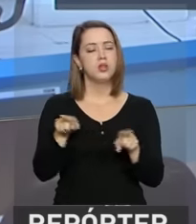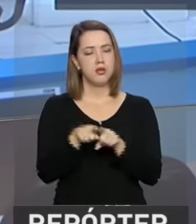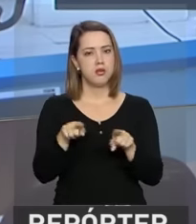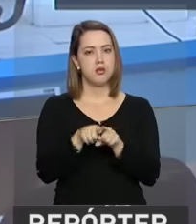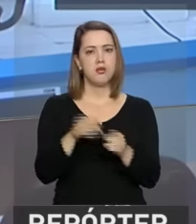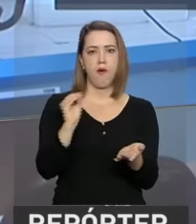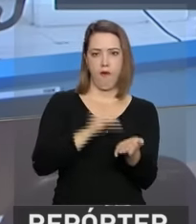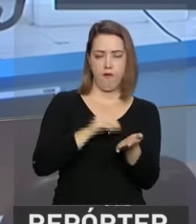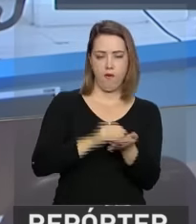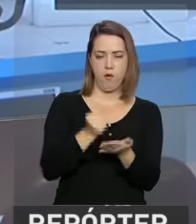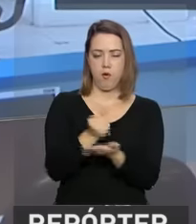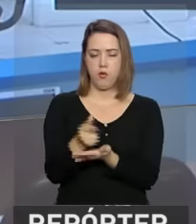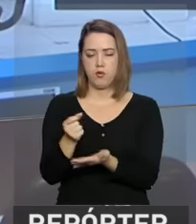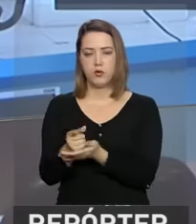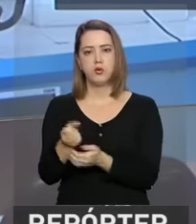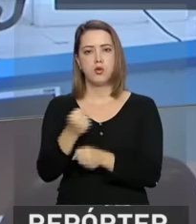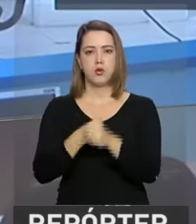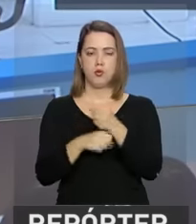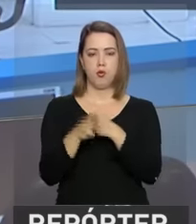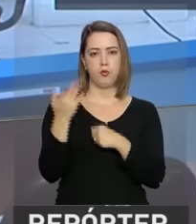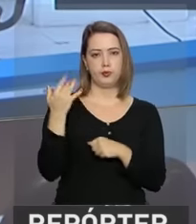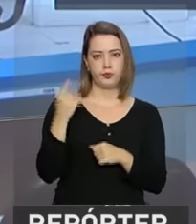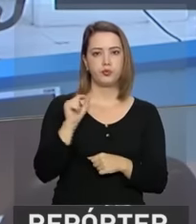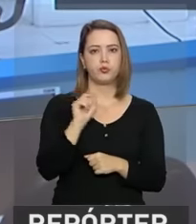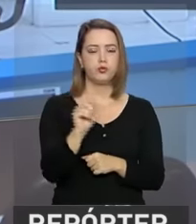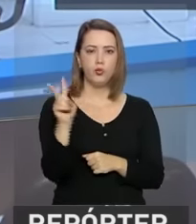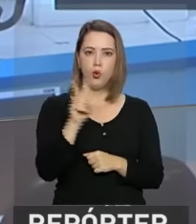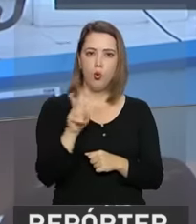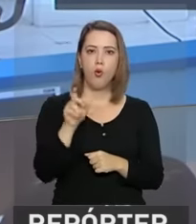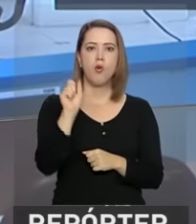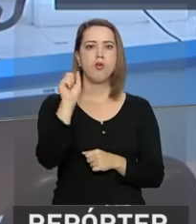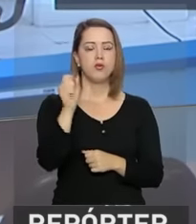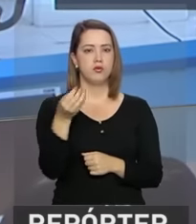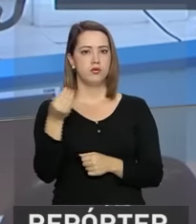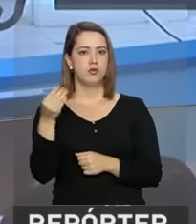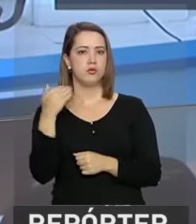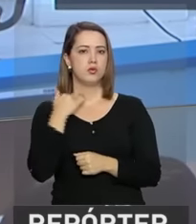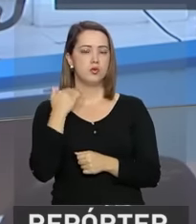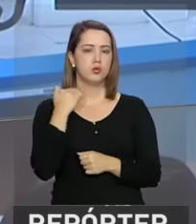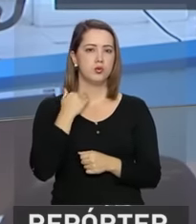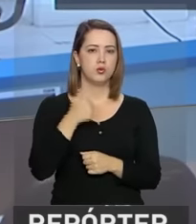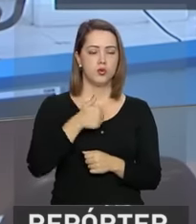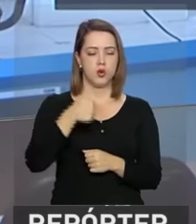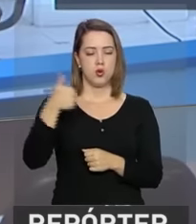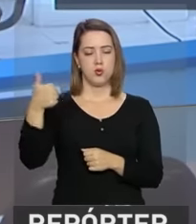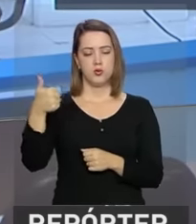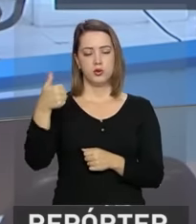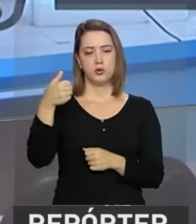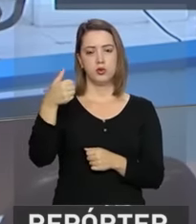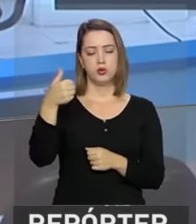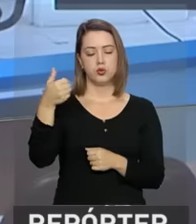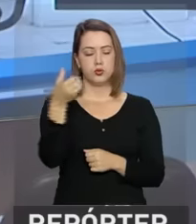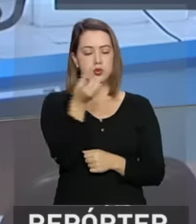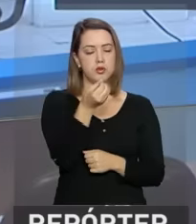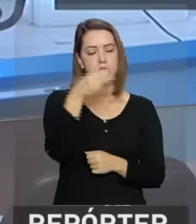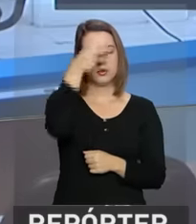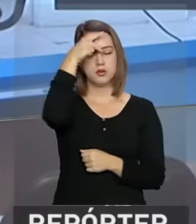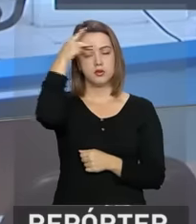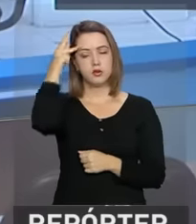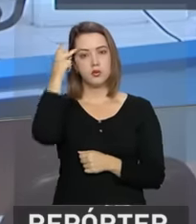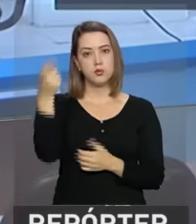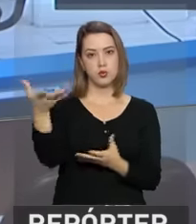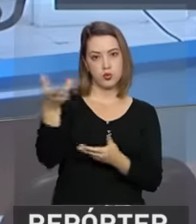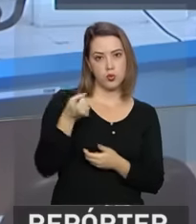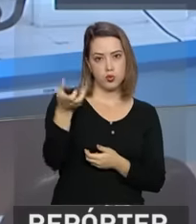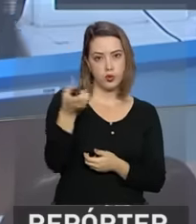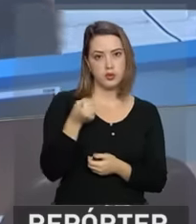lotes residuais de anos anteriores. O valor será acreditado na conta bancária de 1 milhão e 600 mil contribuintes no dia 15 de junho.